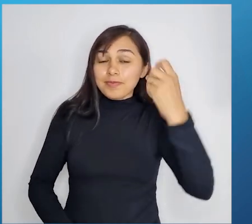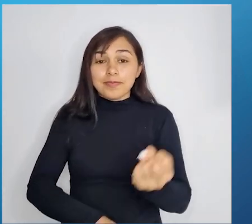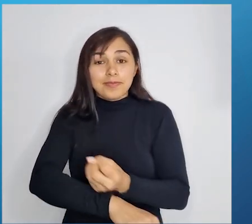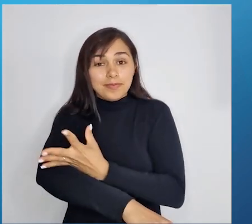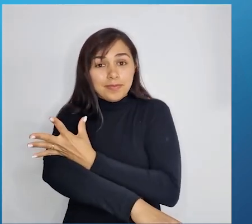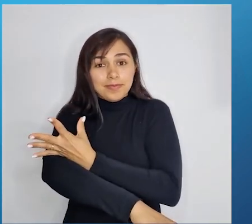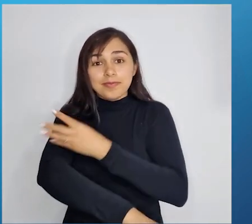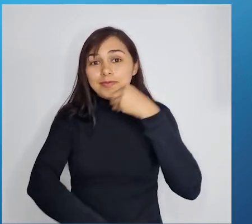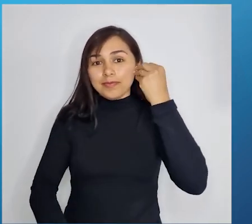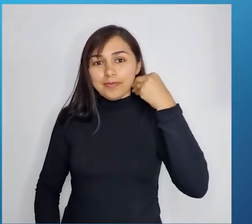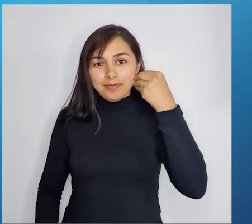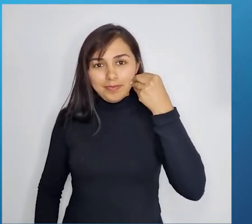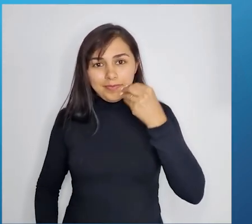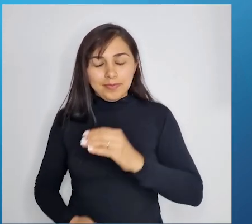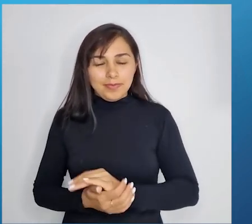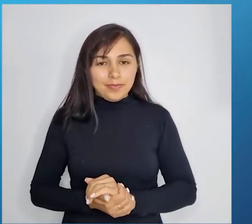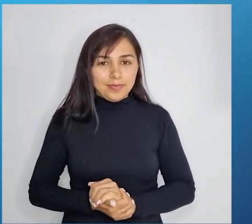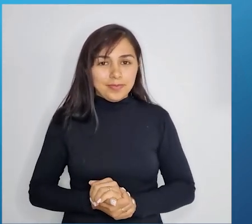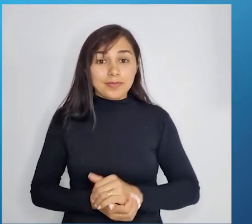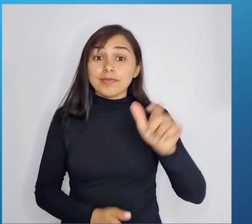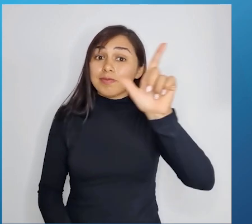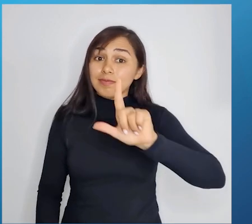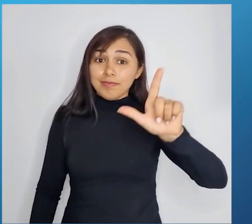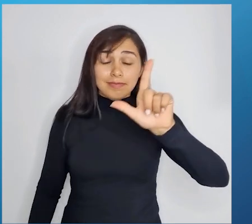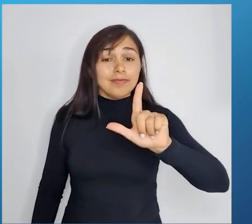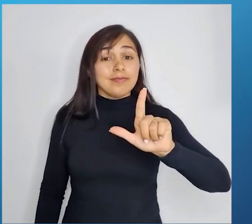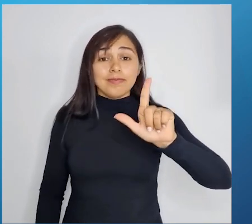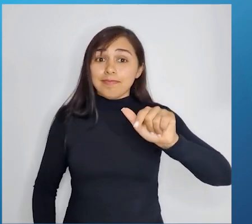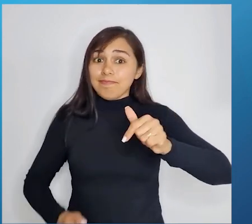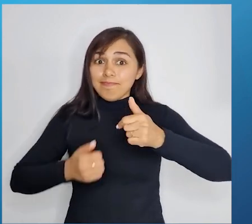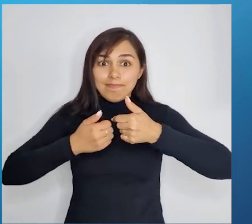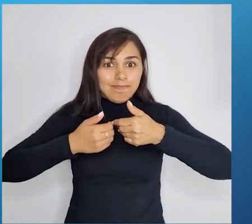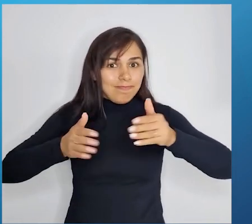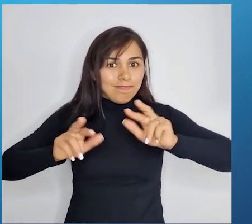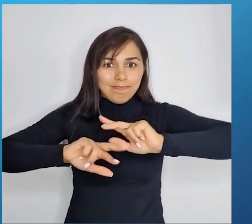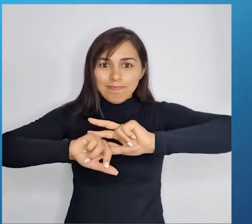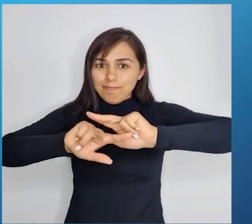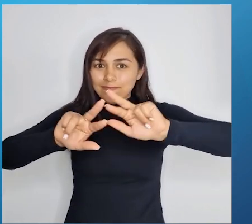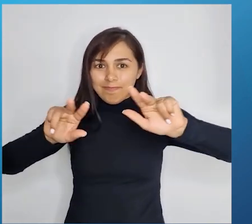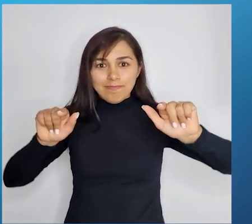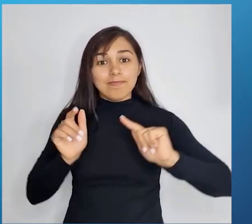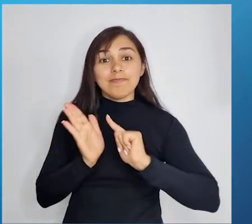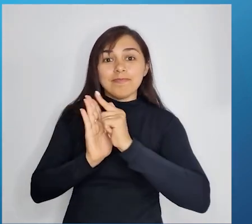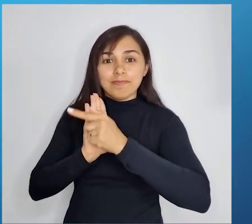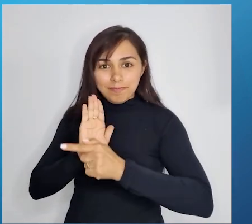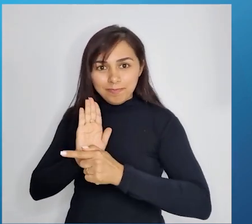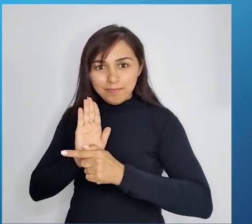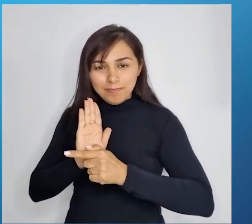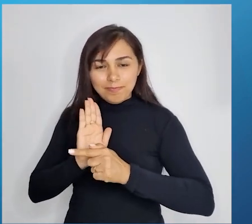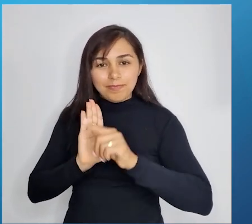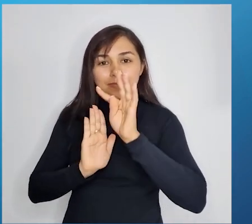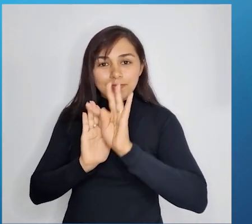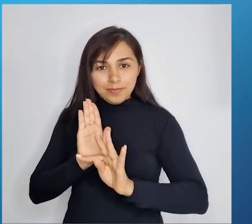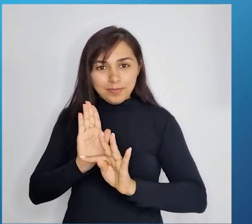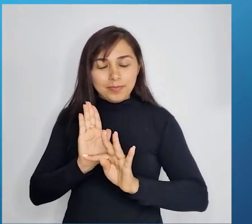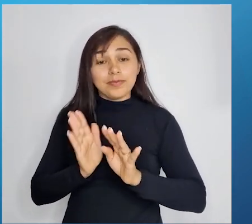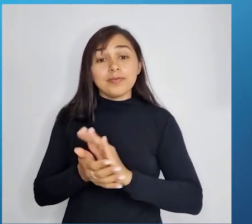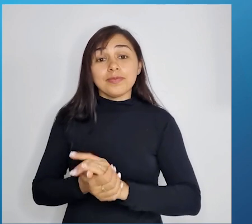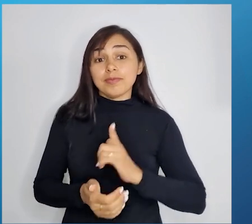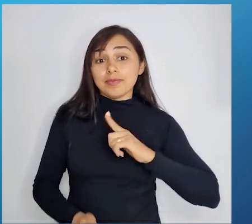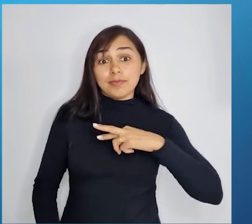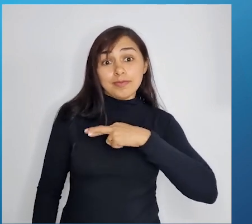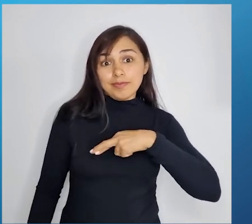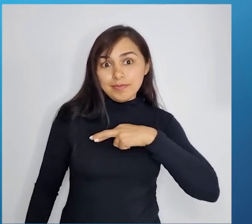experiências. A literatura abrange uma ampla gama de gêneros e formas, incluindo